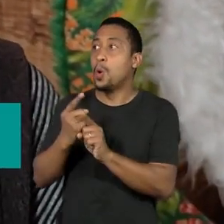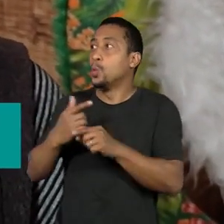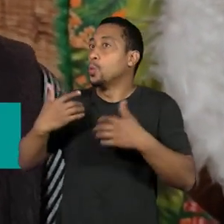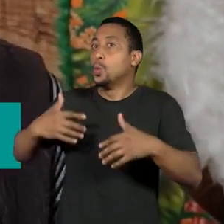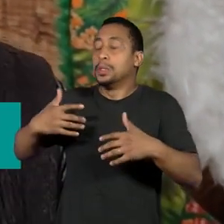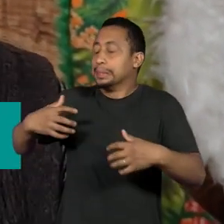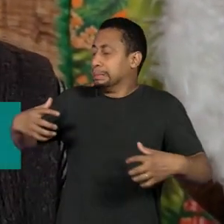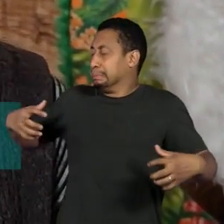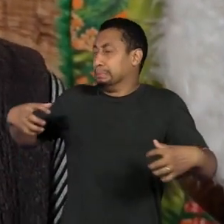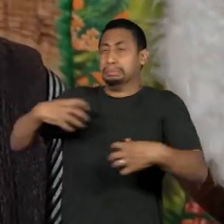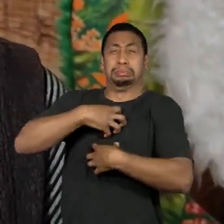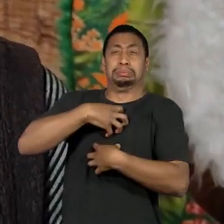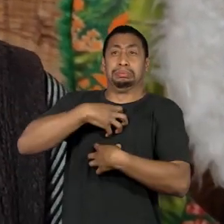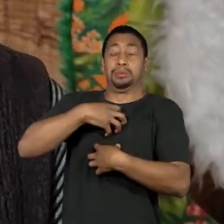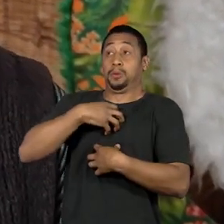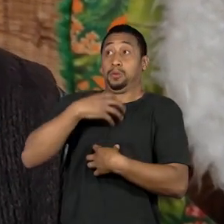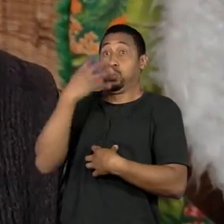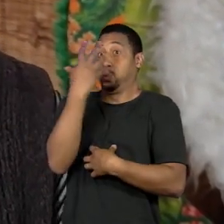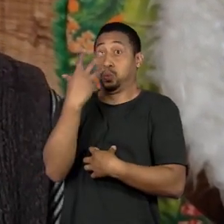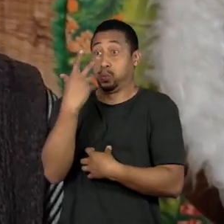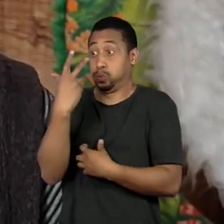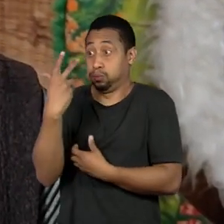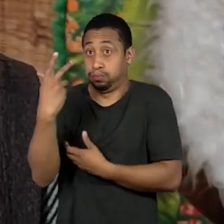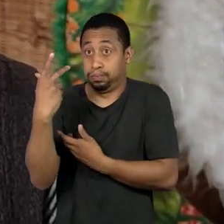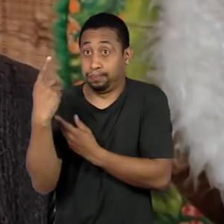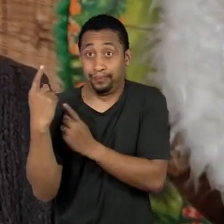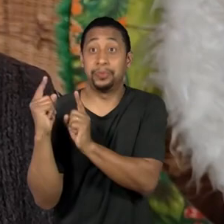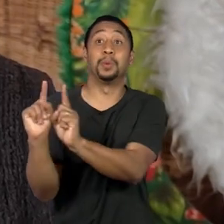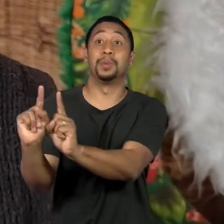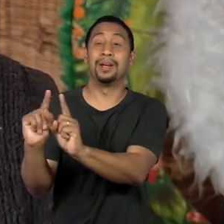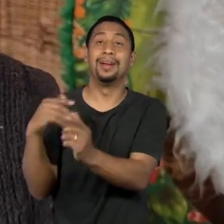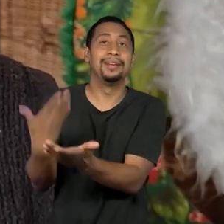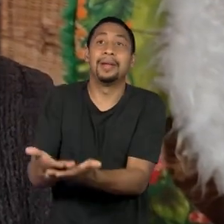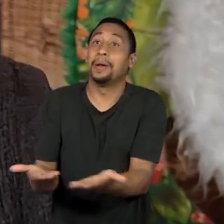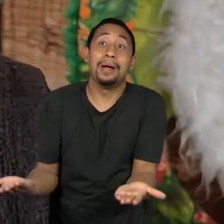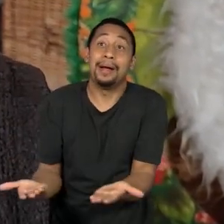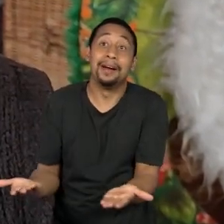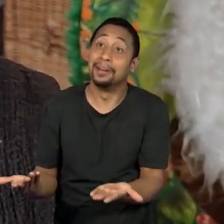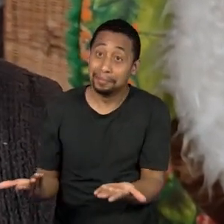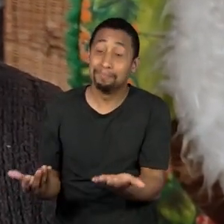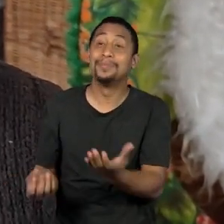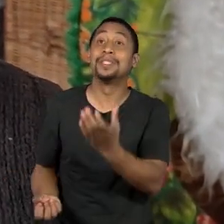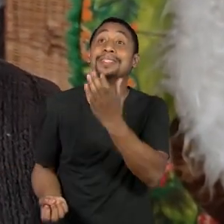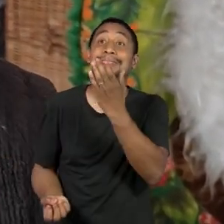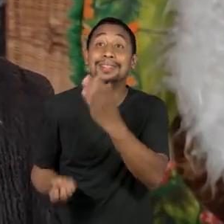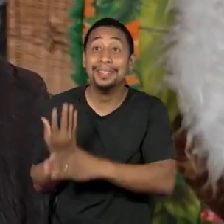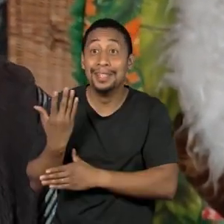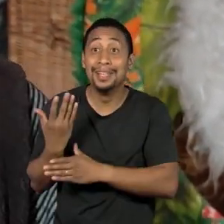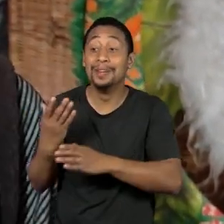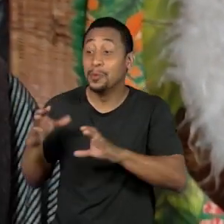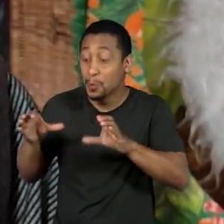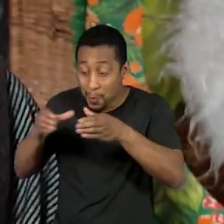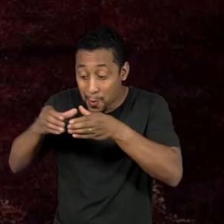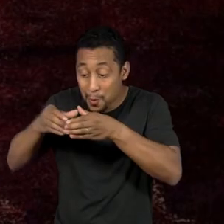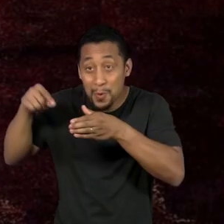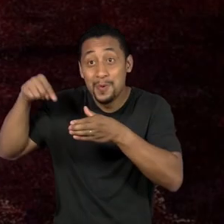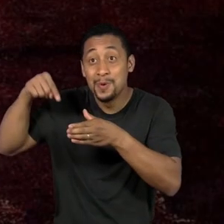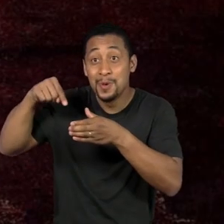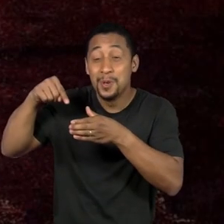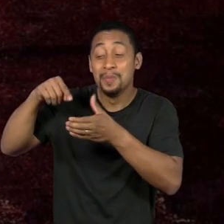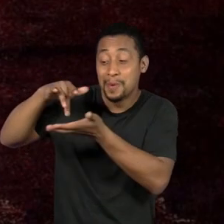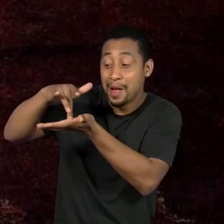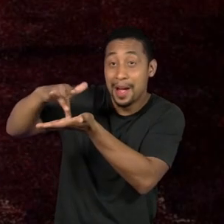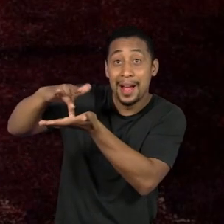Em 71, caímos no Marapuca sem tamanho. Fundamos uma coisa chamada Balé Estágio. E esse